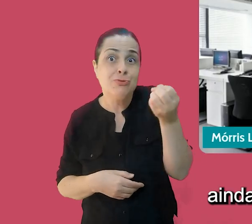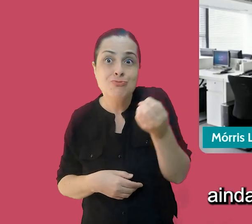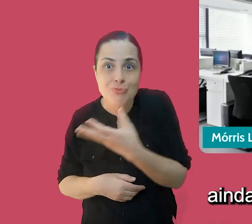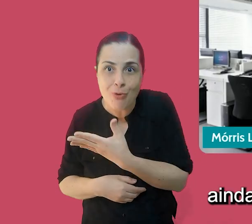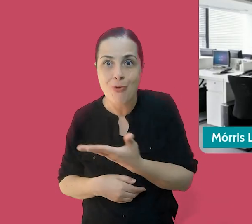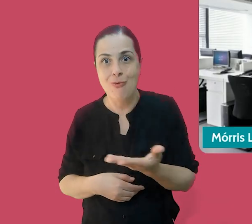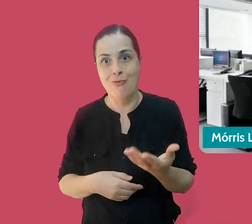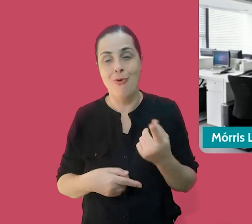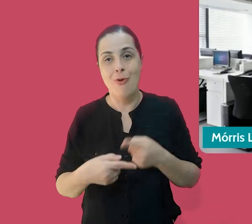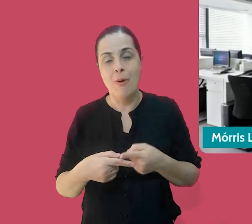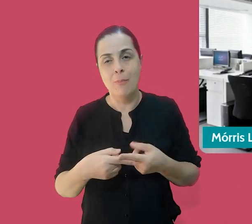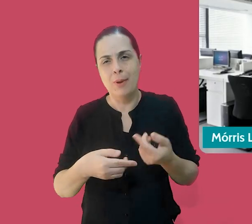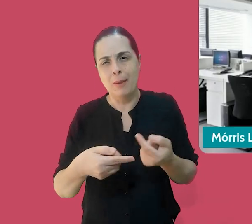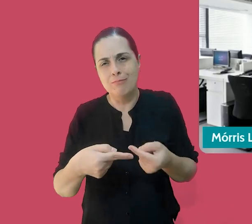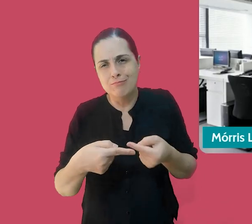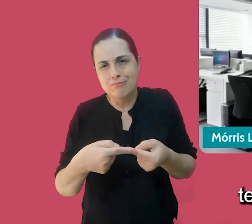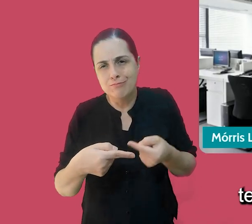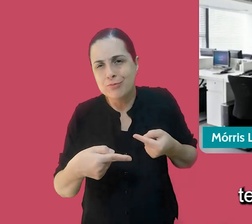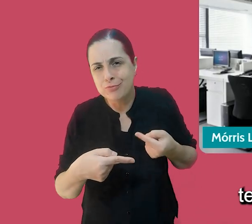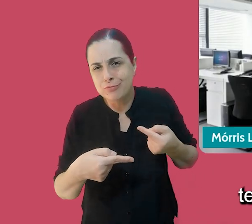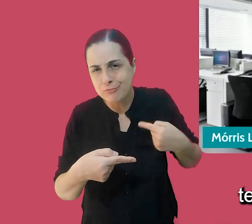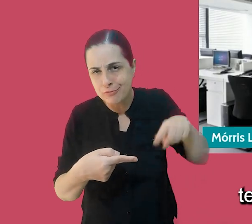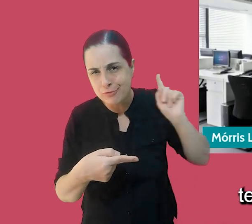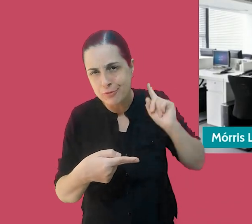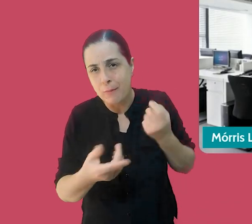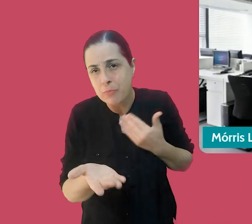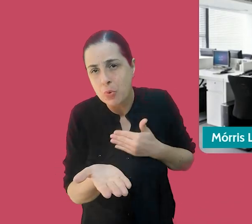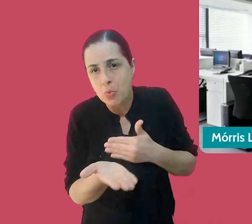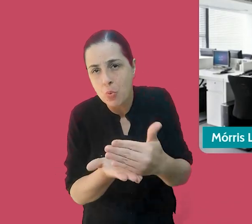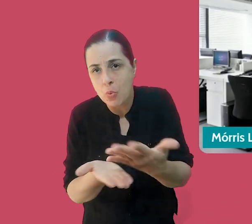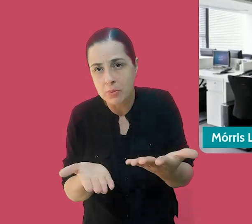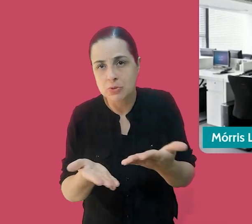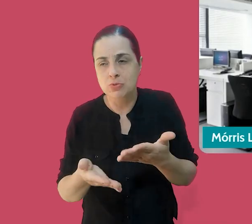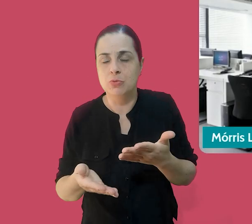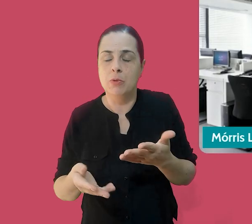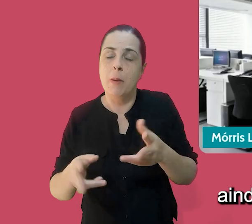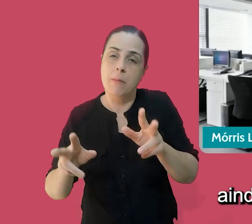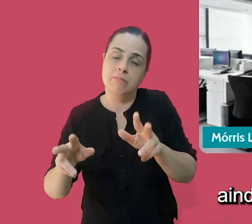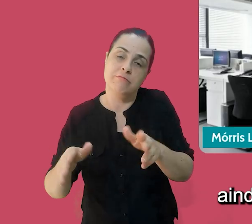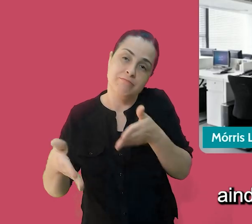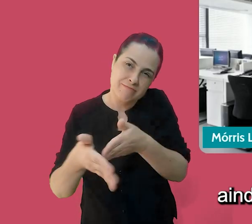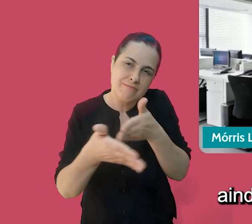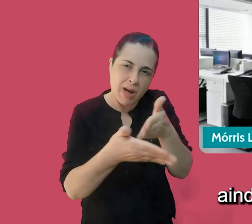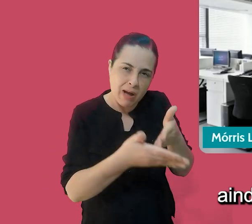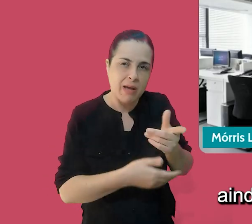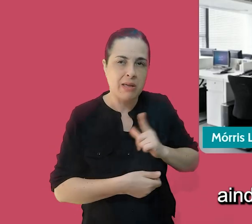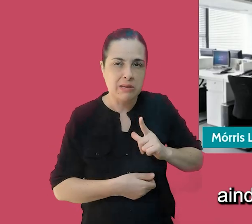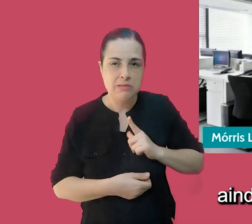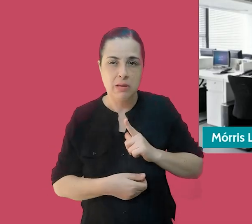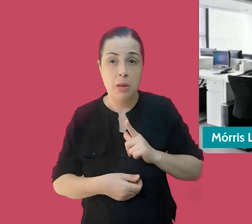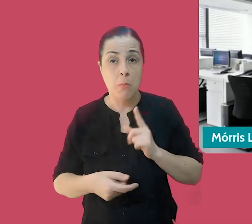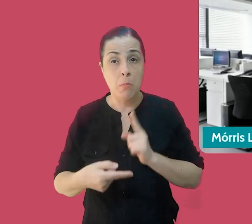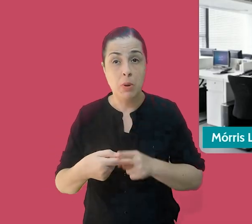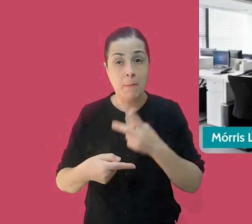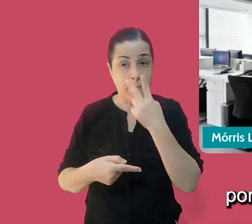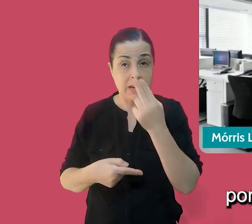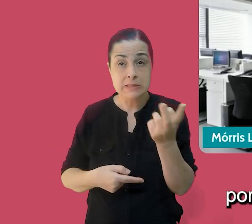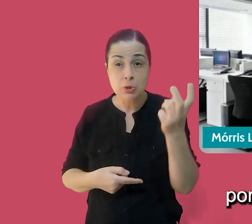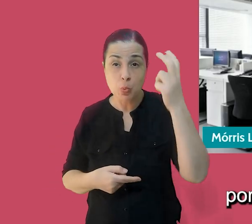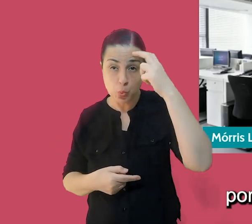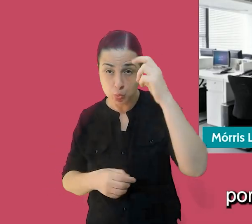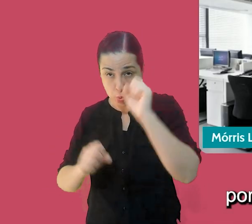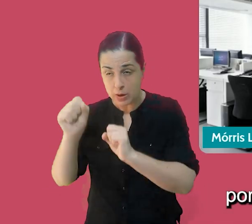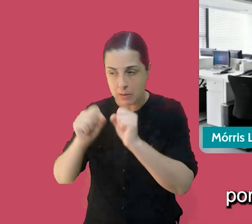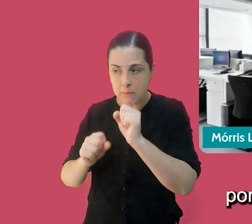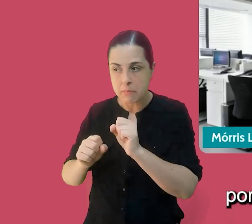questão mais recente e tem uma série de barreiras, tem uma cultura ainda que foca muito nos jovens, por